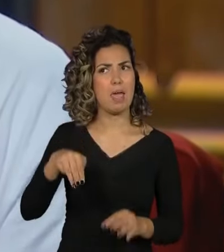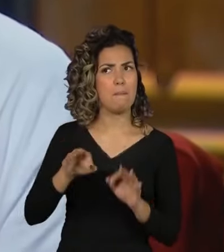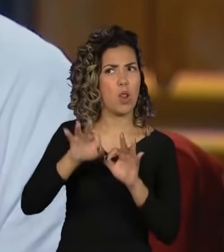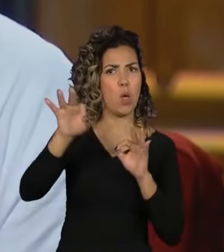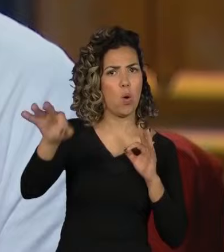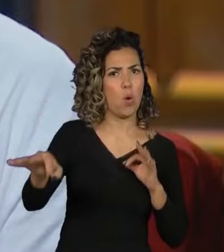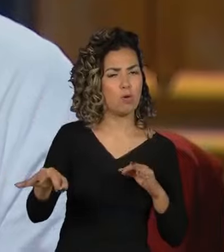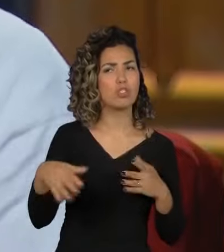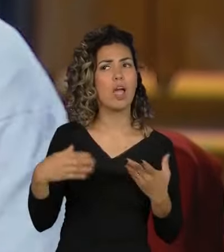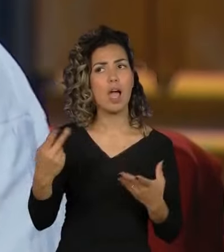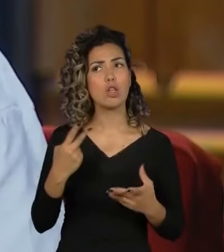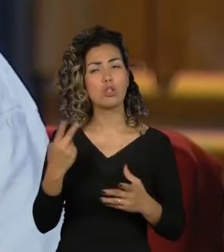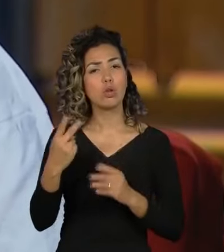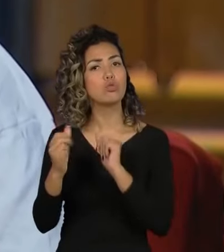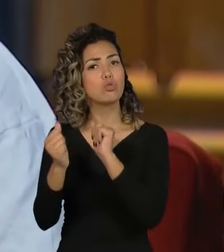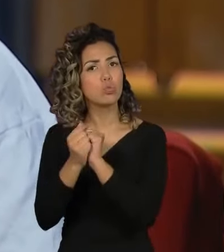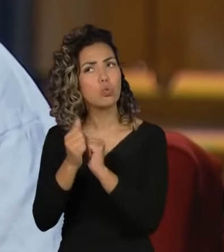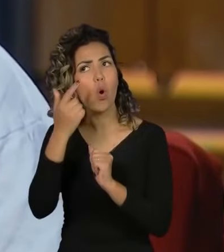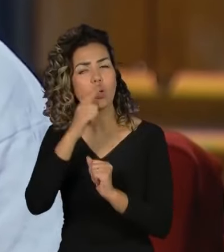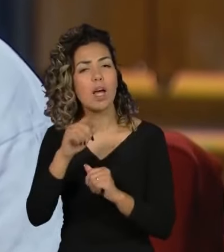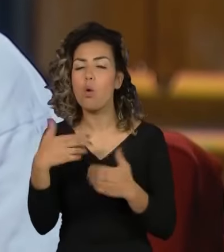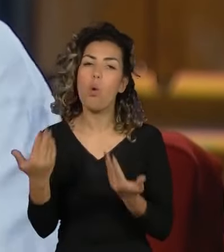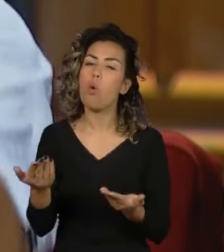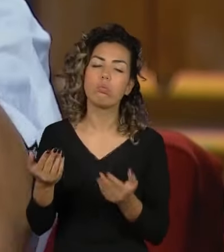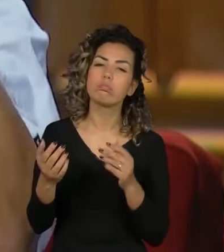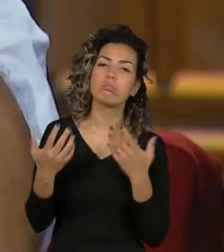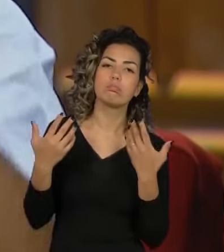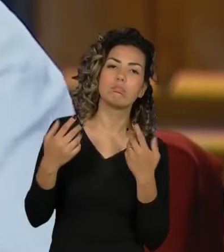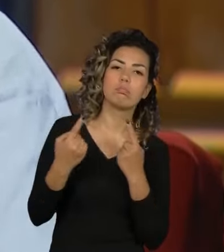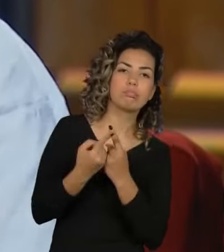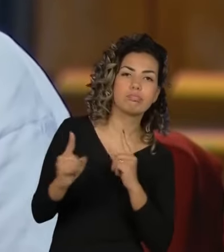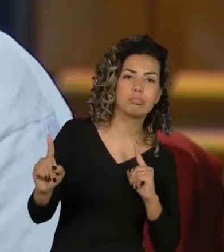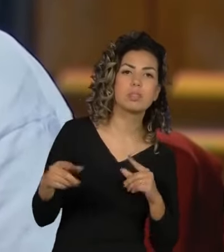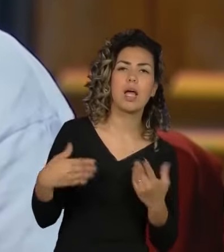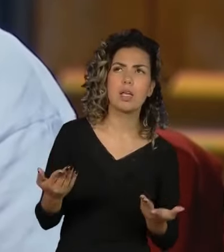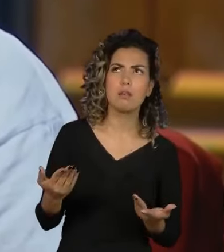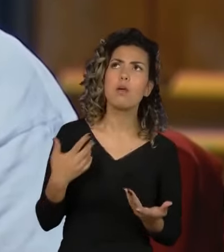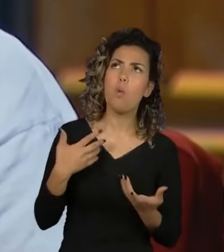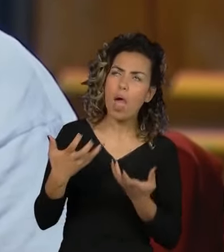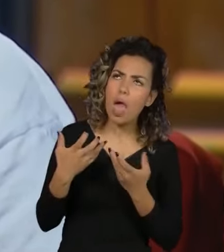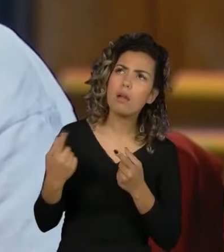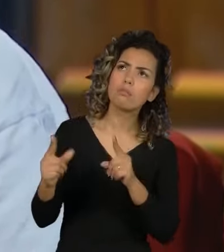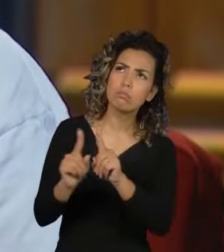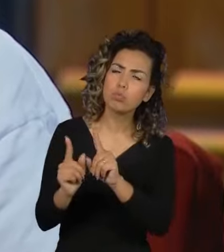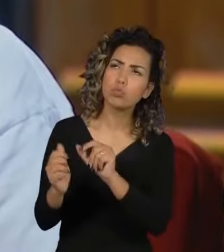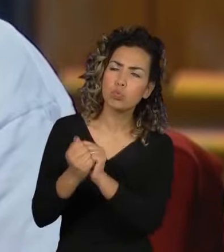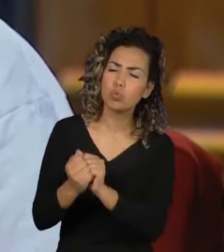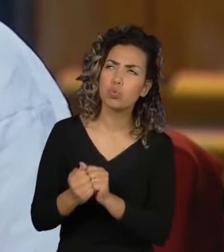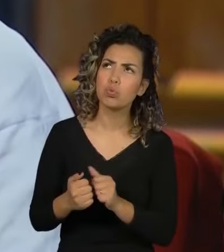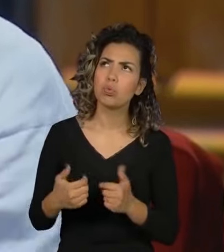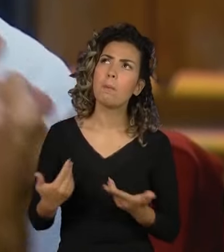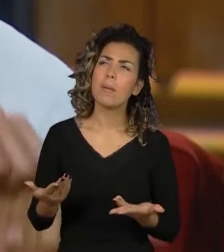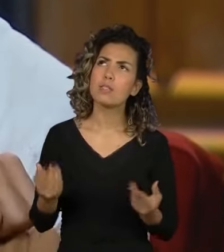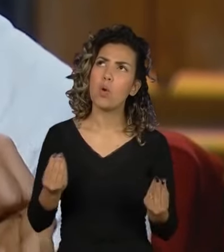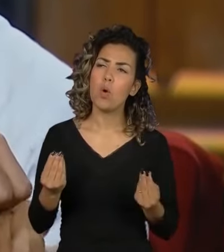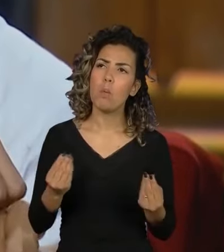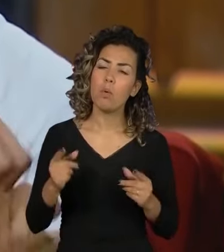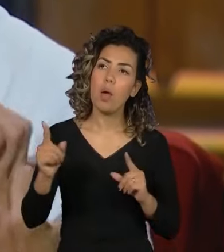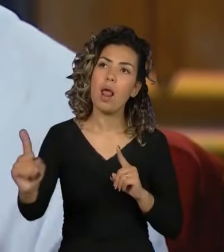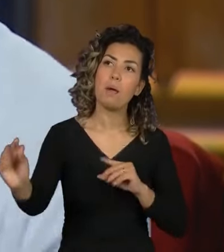a gente vai ficar junto ou não vai aí eu falei a gente vai ficar junto tá mas eu trago ela para